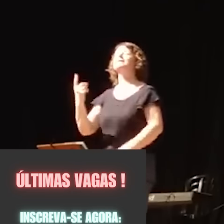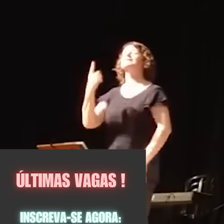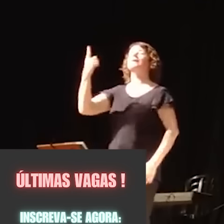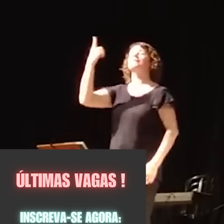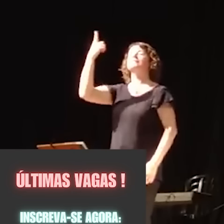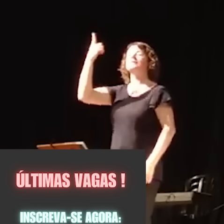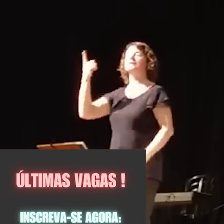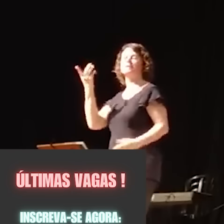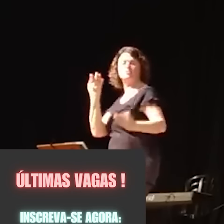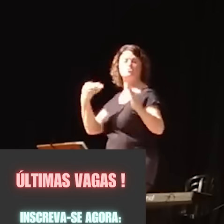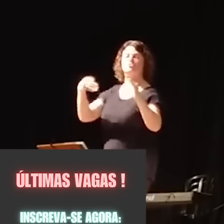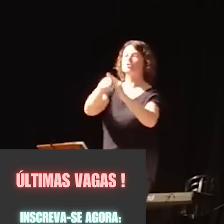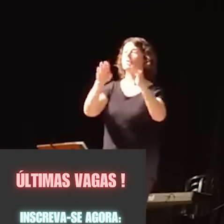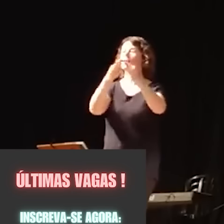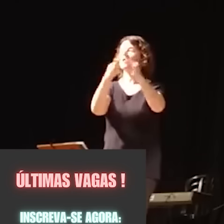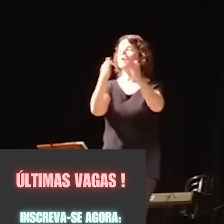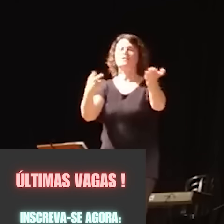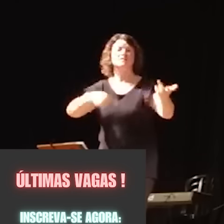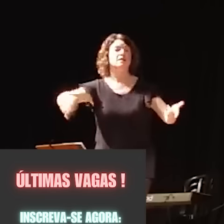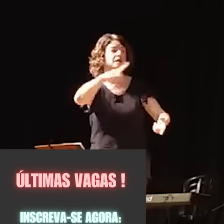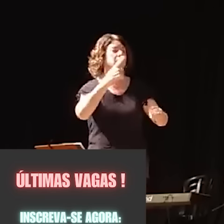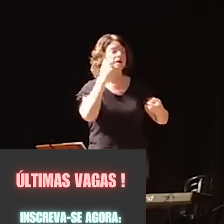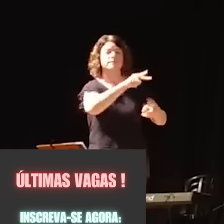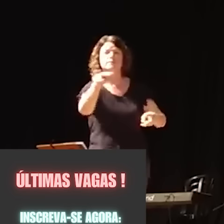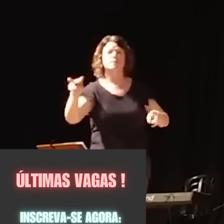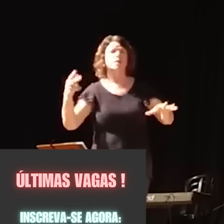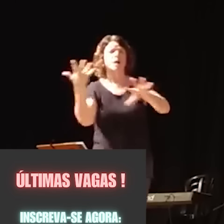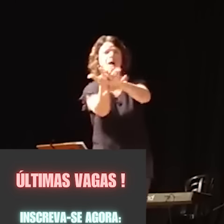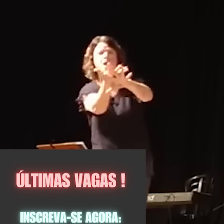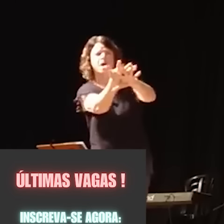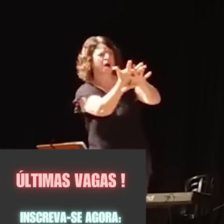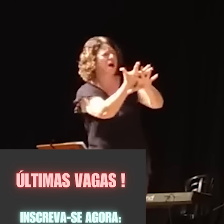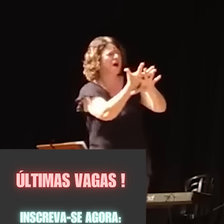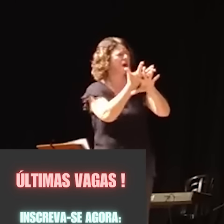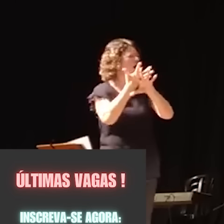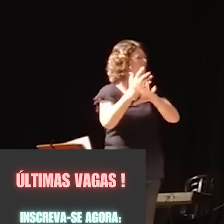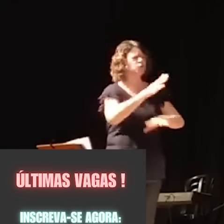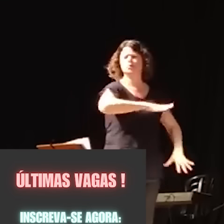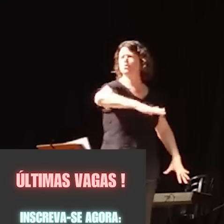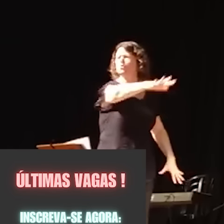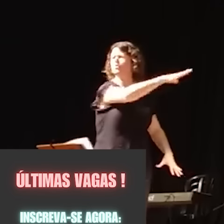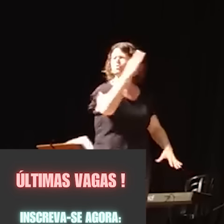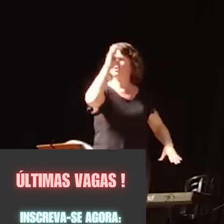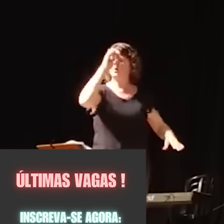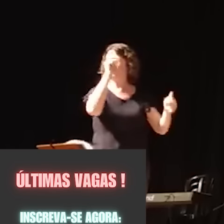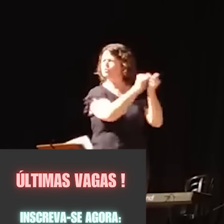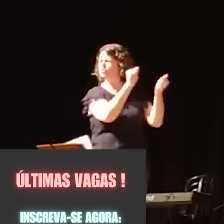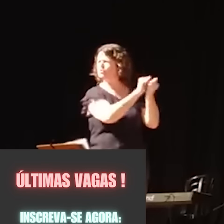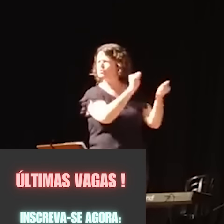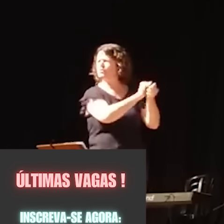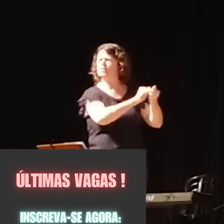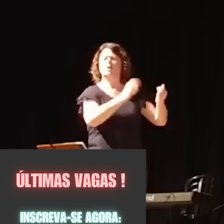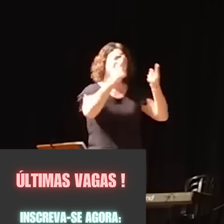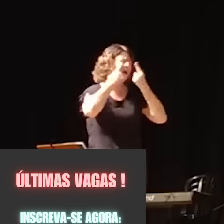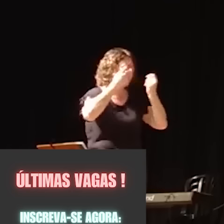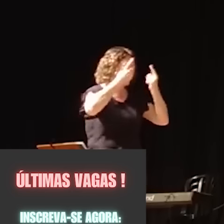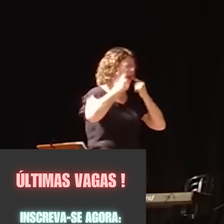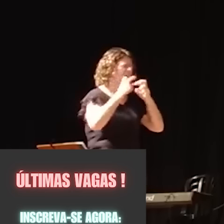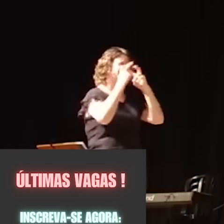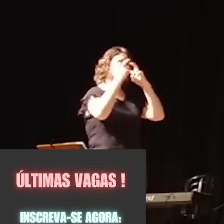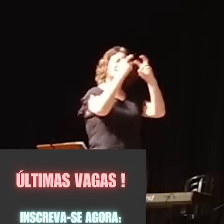sequestrados e o povo só sabe fazer o quê chorar muita gente mas muita gente todos os